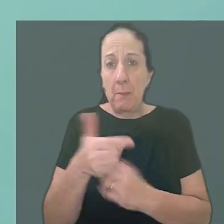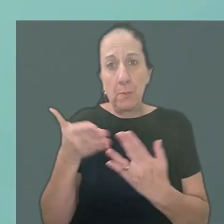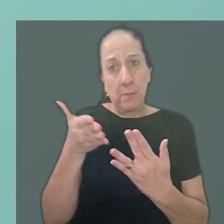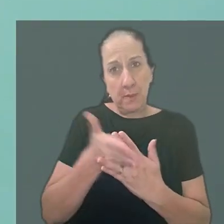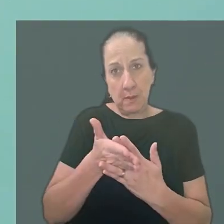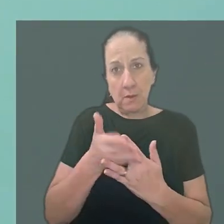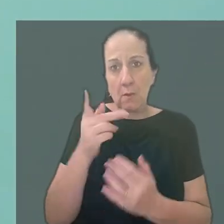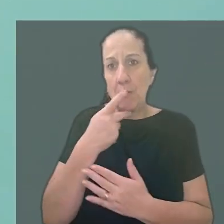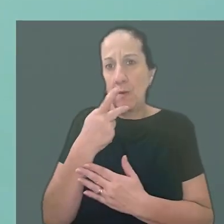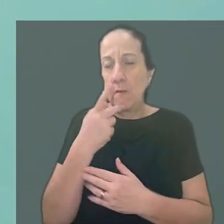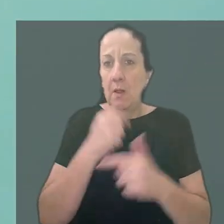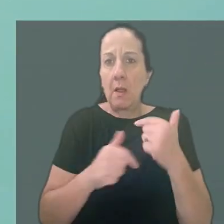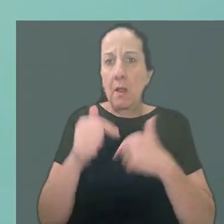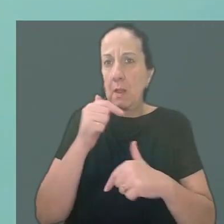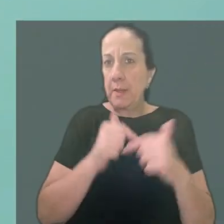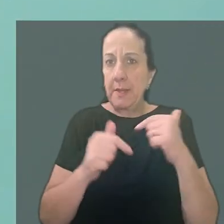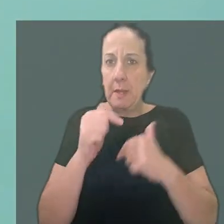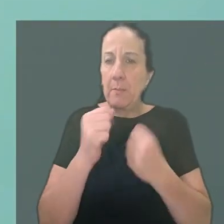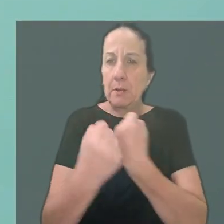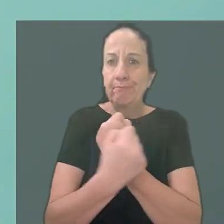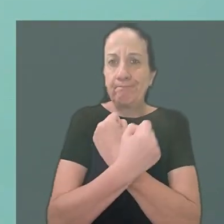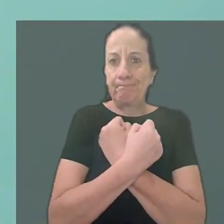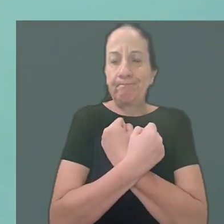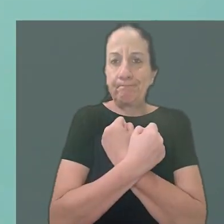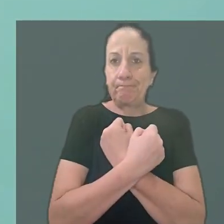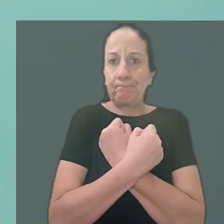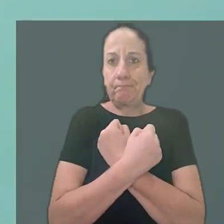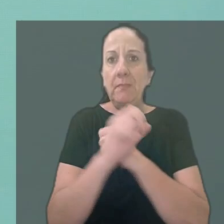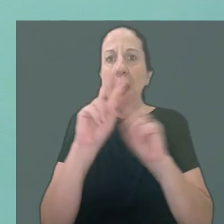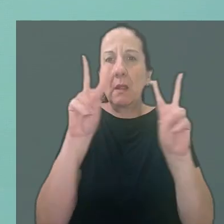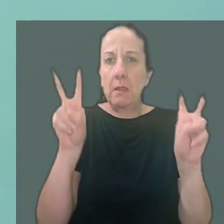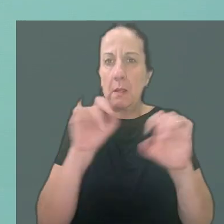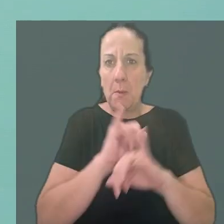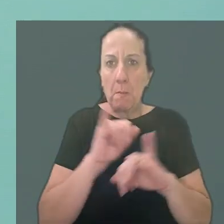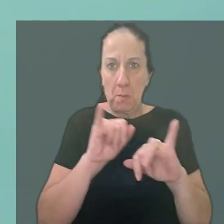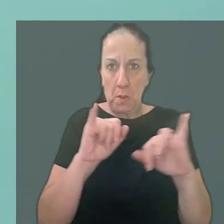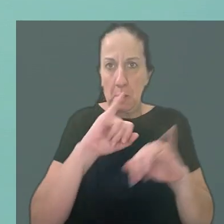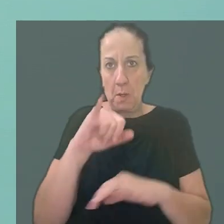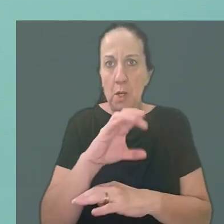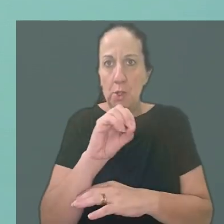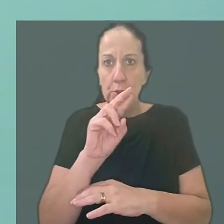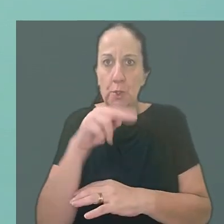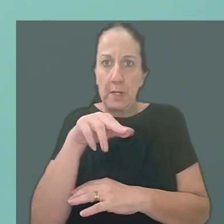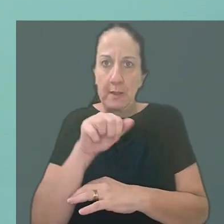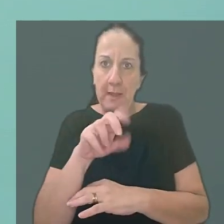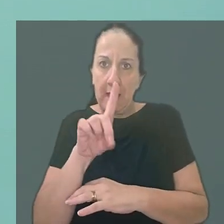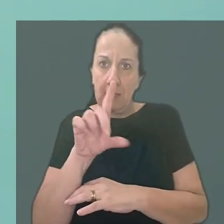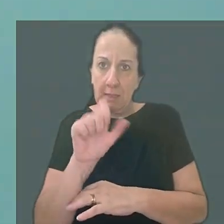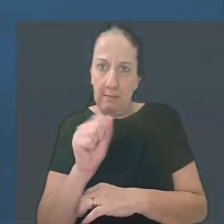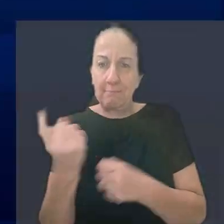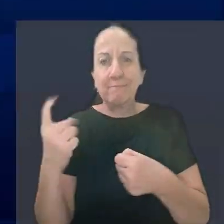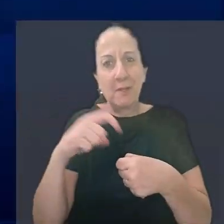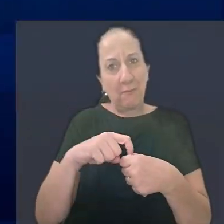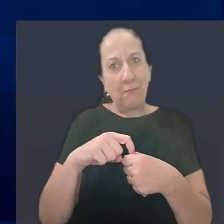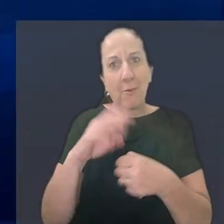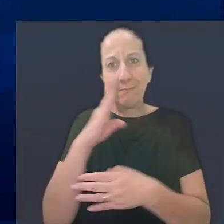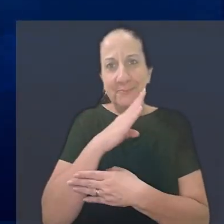Depois do intervalo, vamos falar de trabalho análogo à escravidão, que é tema do programa Jornada. A gente volta já.